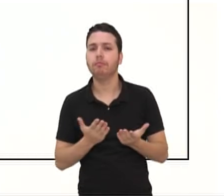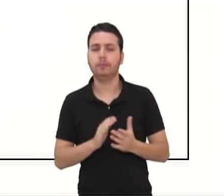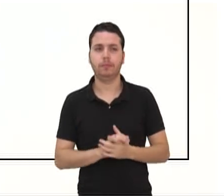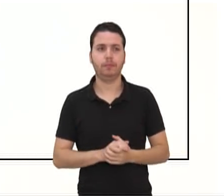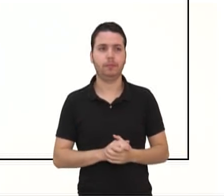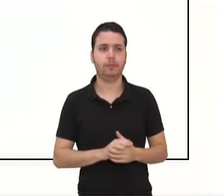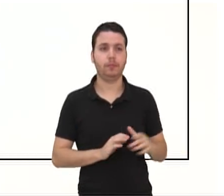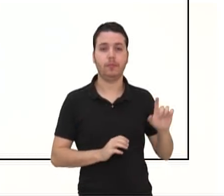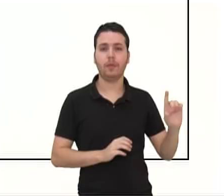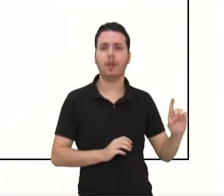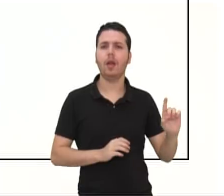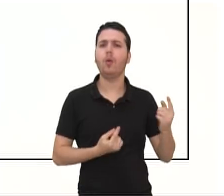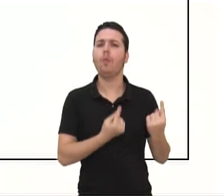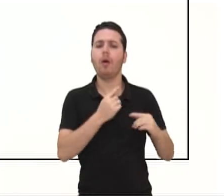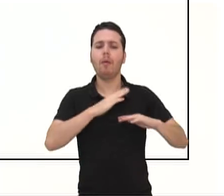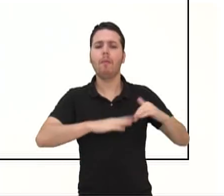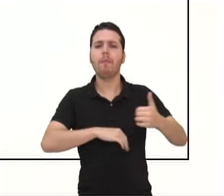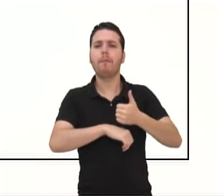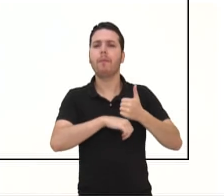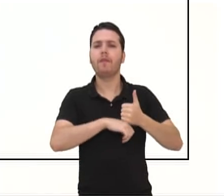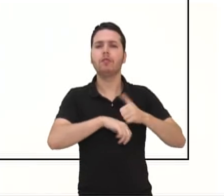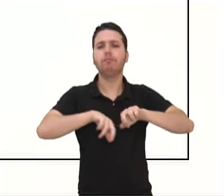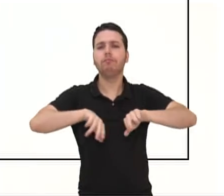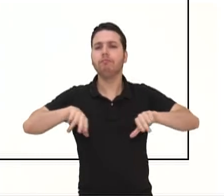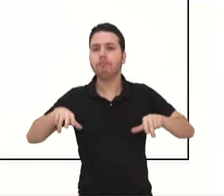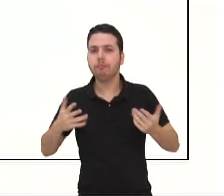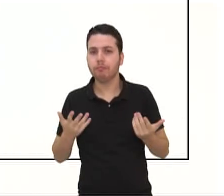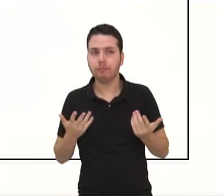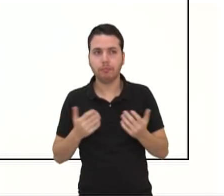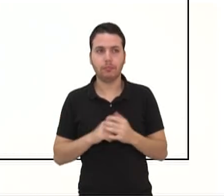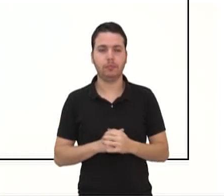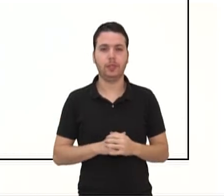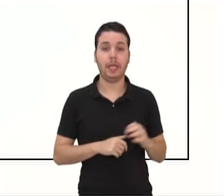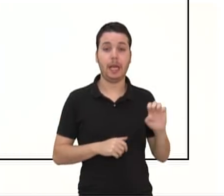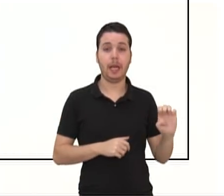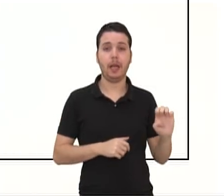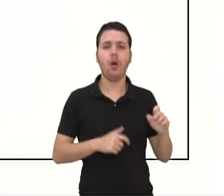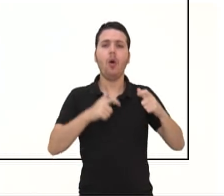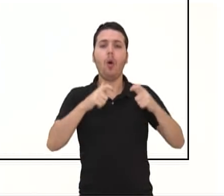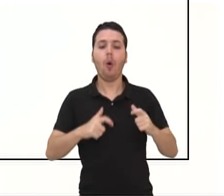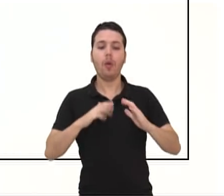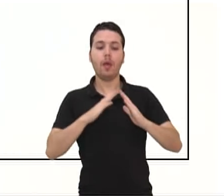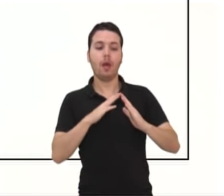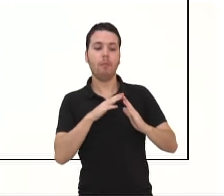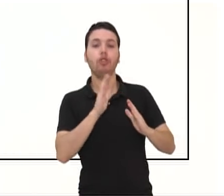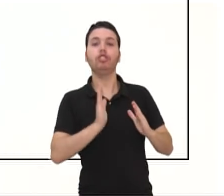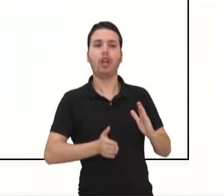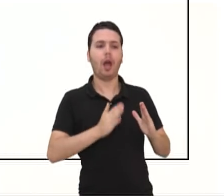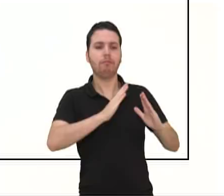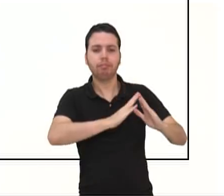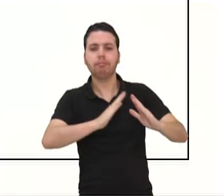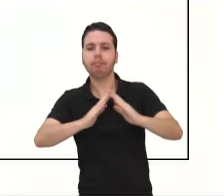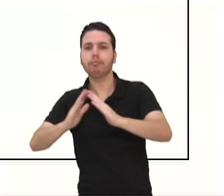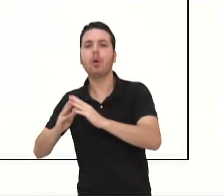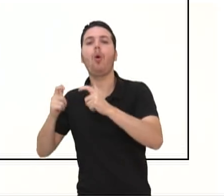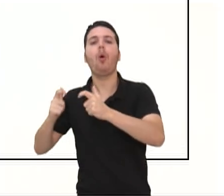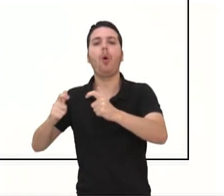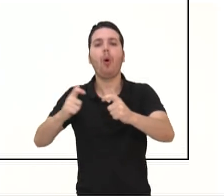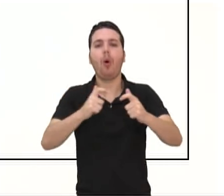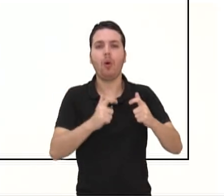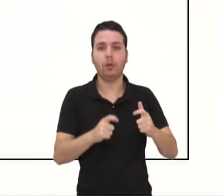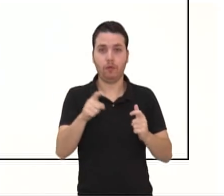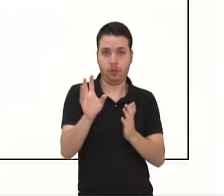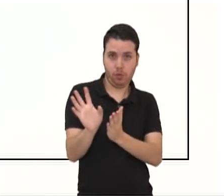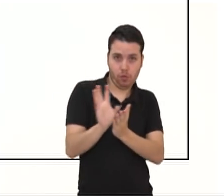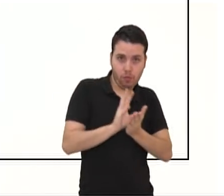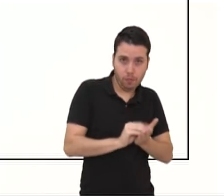profissões. E letra C, onde morou. Então, vou deixar um tempo para você, copia e vai estar